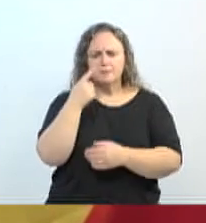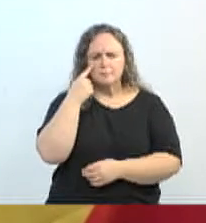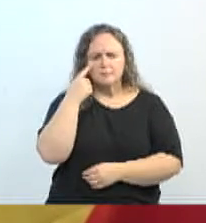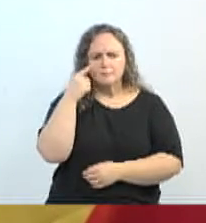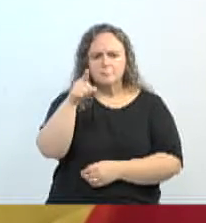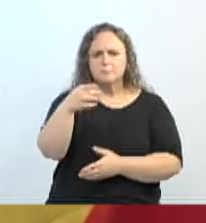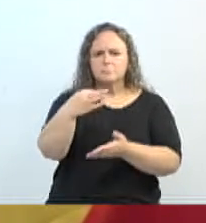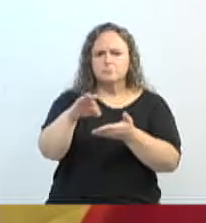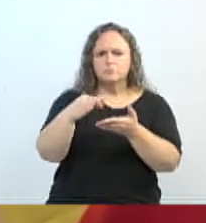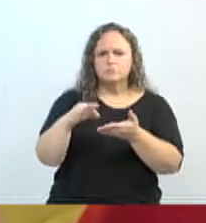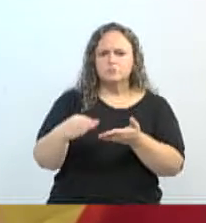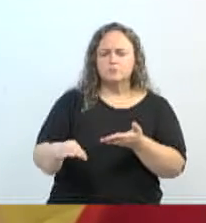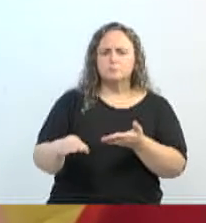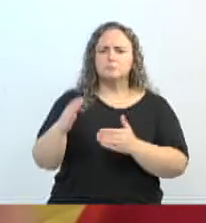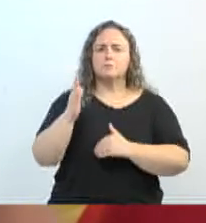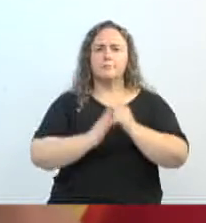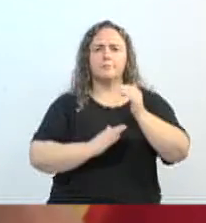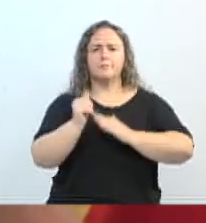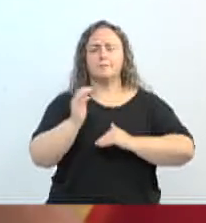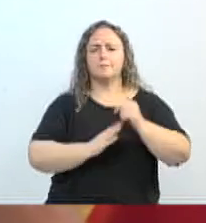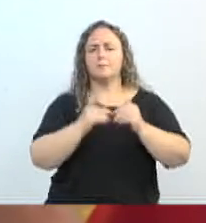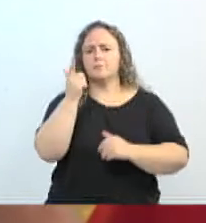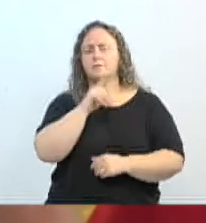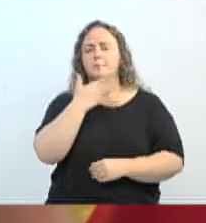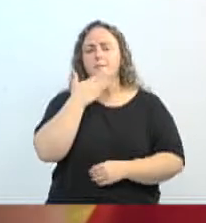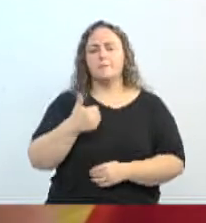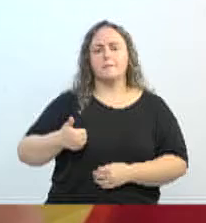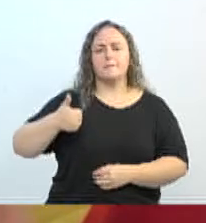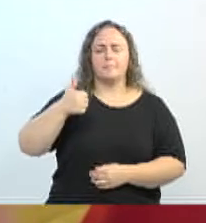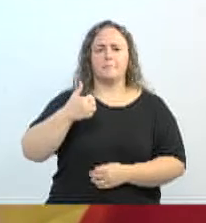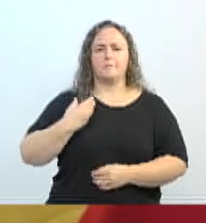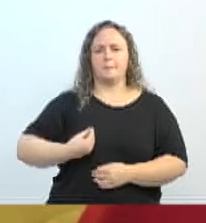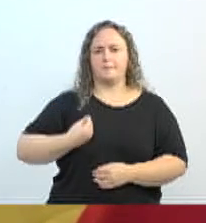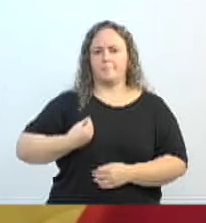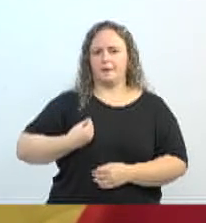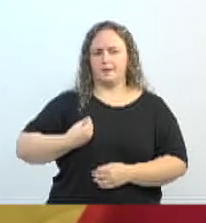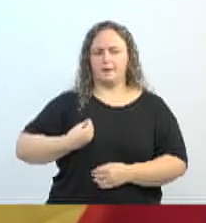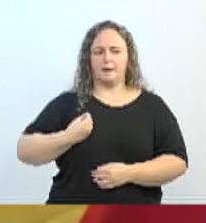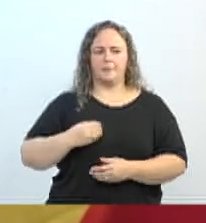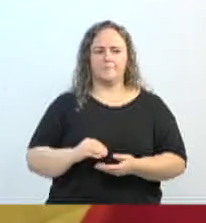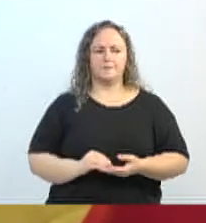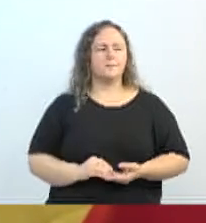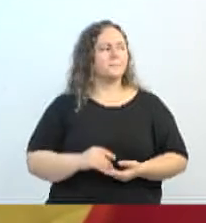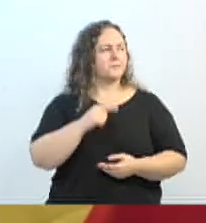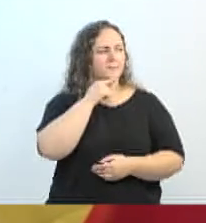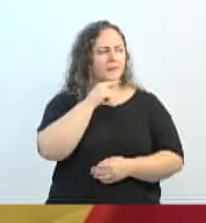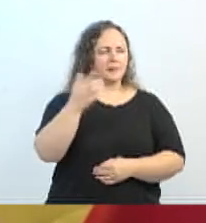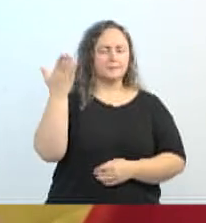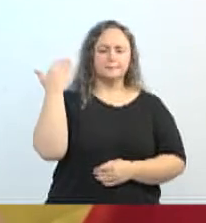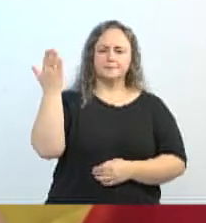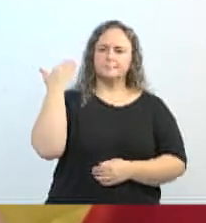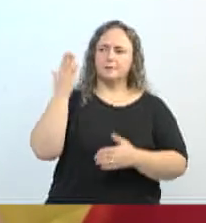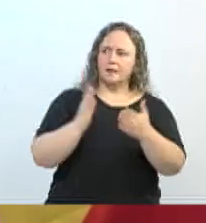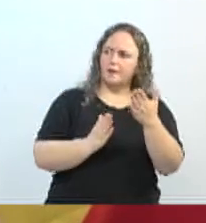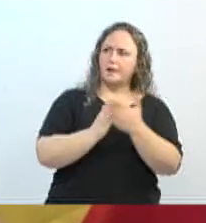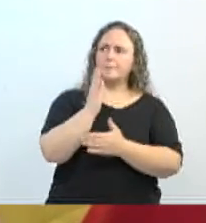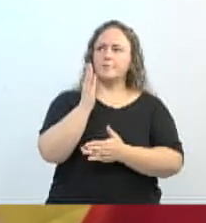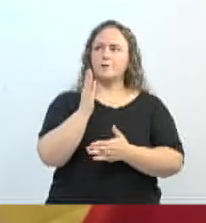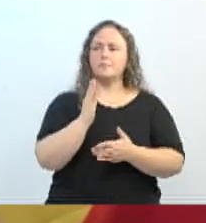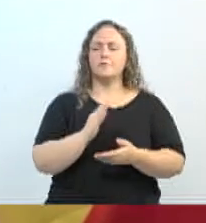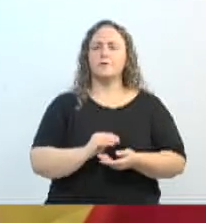como uma iniciativa prática de melhoria da vida das pessoas. Na semana passada foi aprovado aqui um manifesto,